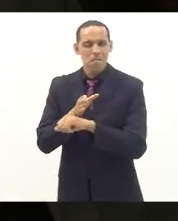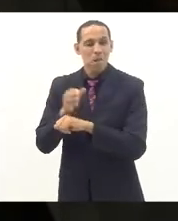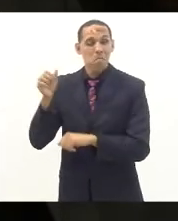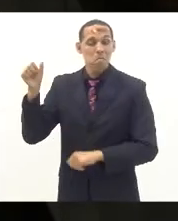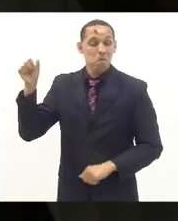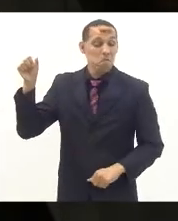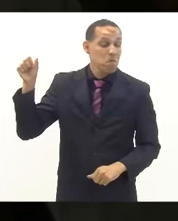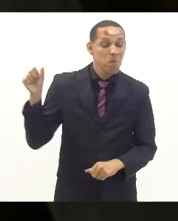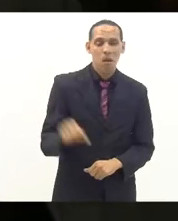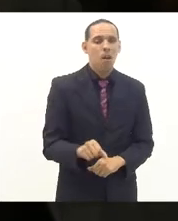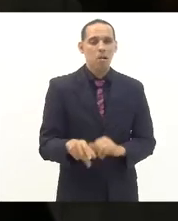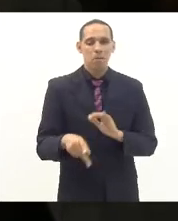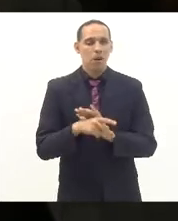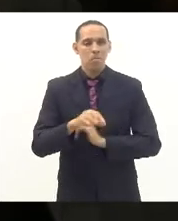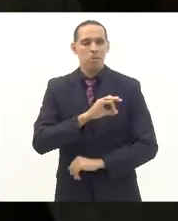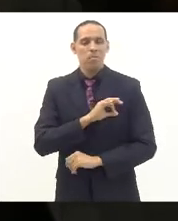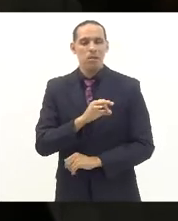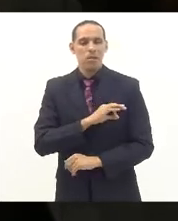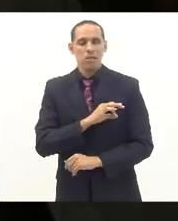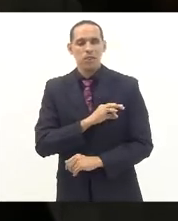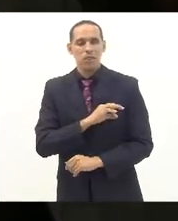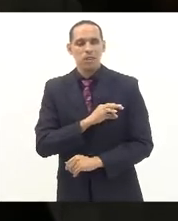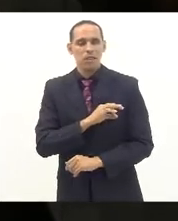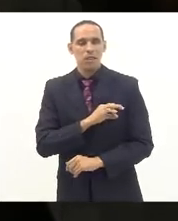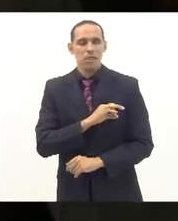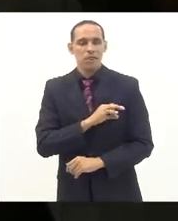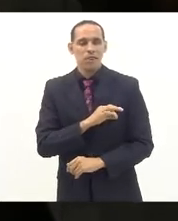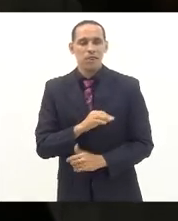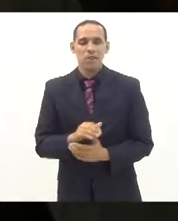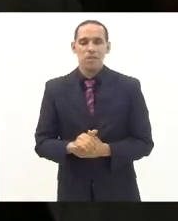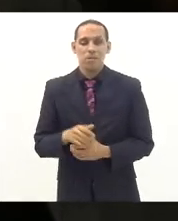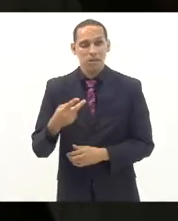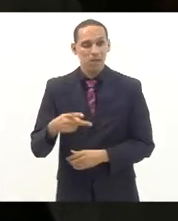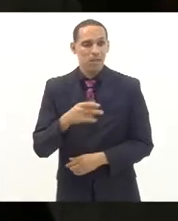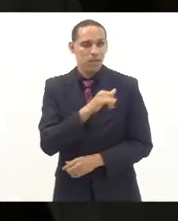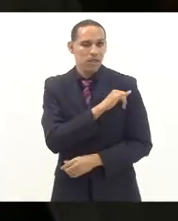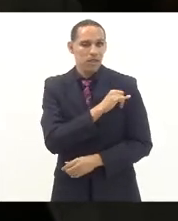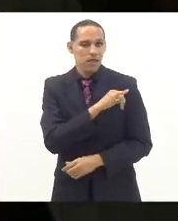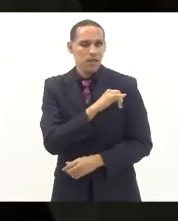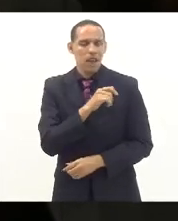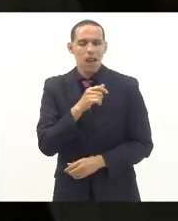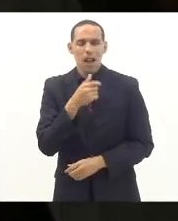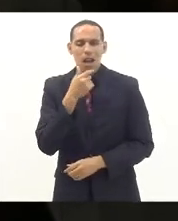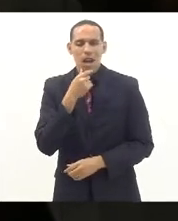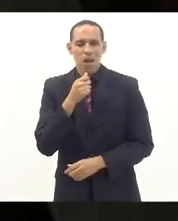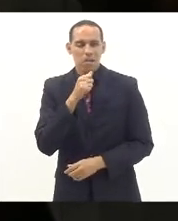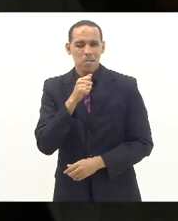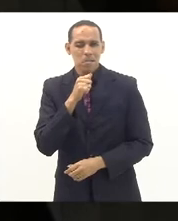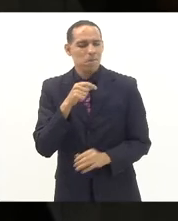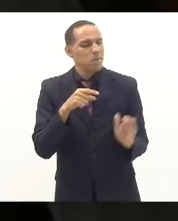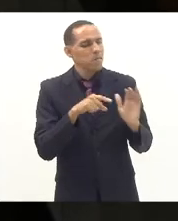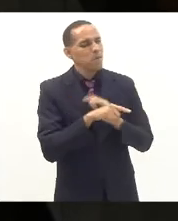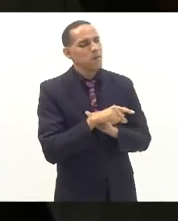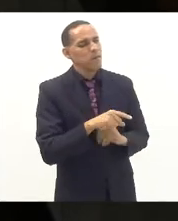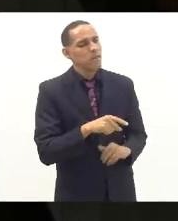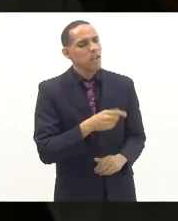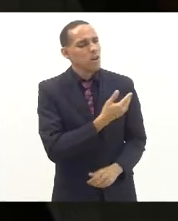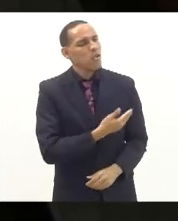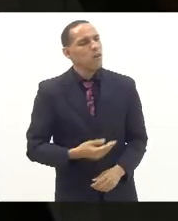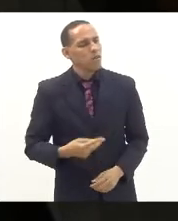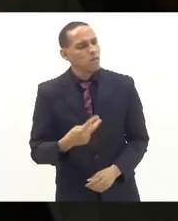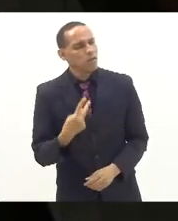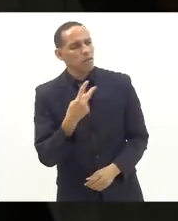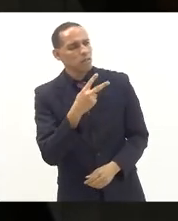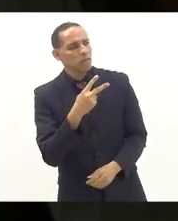da história da polícia do Rio de Janeiro e o jornalista Quando pergunta é o seguinte o seu governo